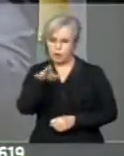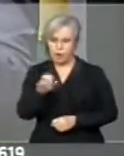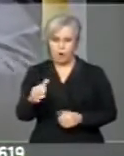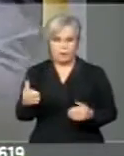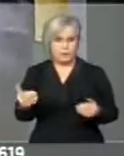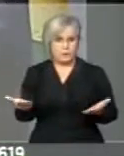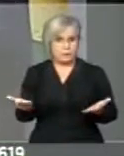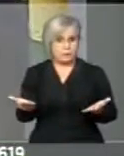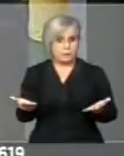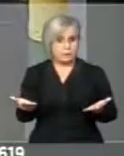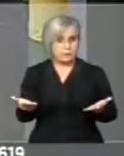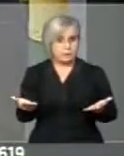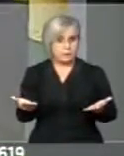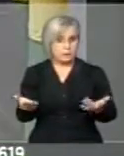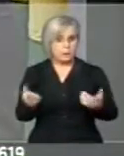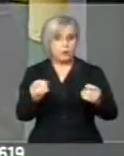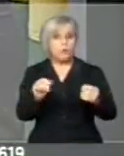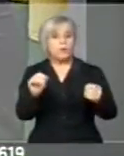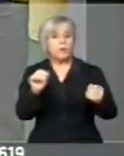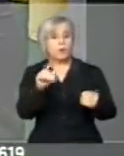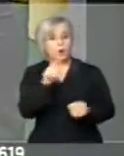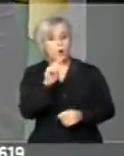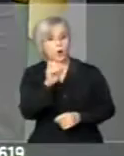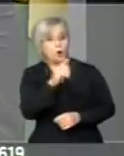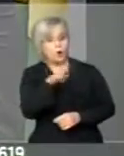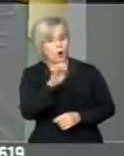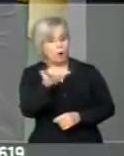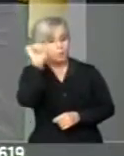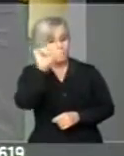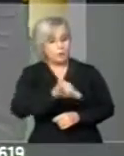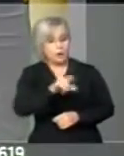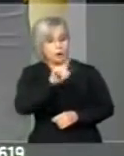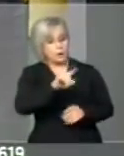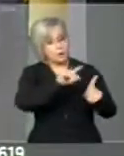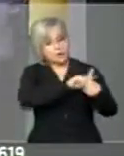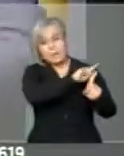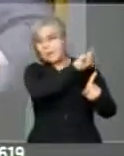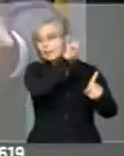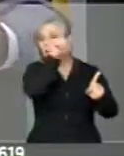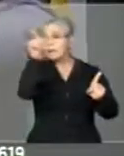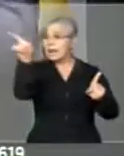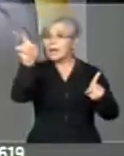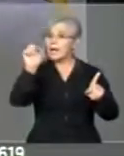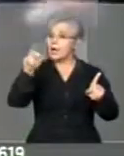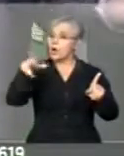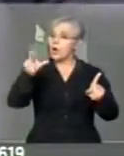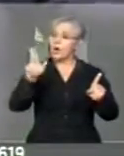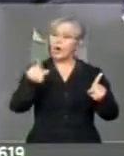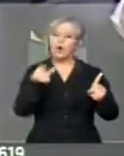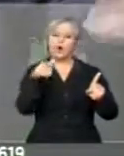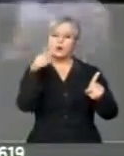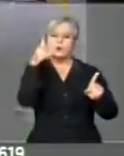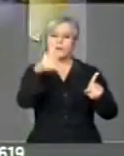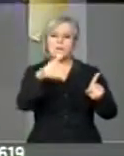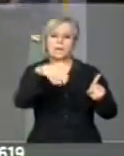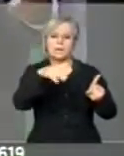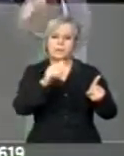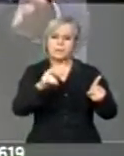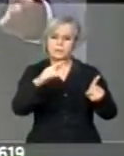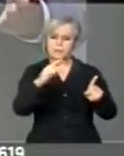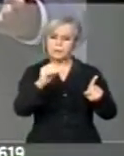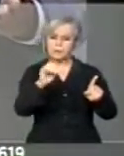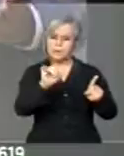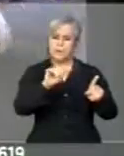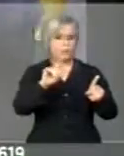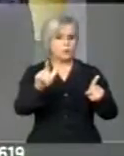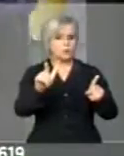fora e pedir a Unasul e o Mercosul para não apoiar o Brasil, contratar, quebrar os